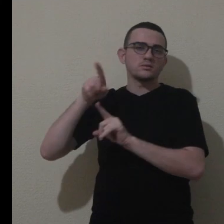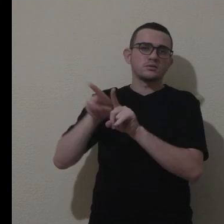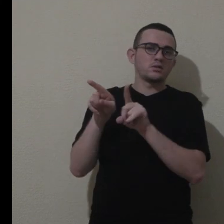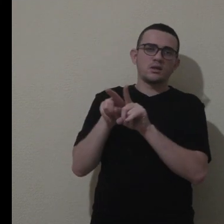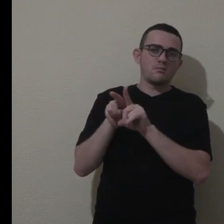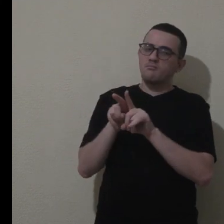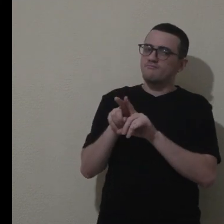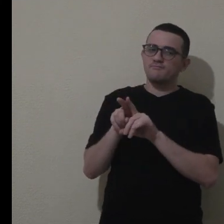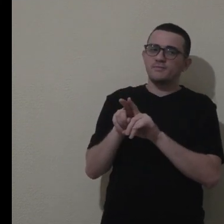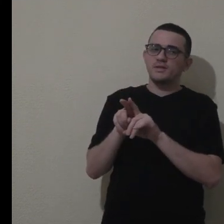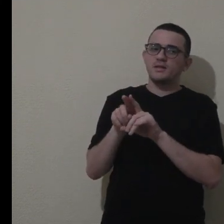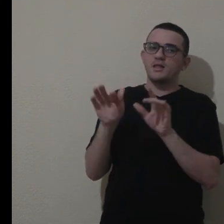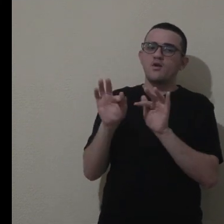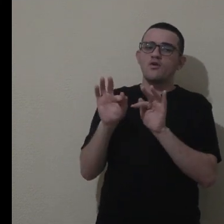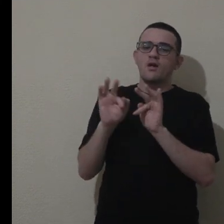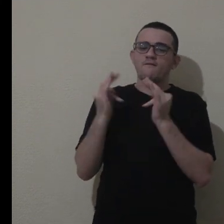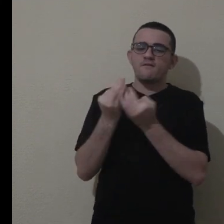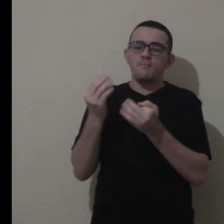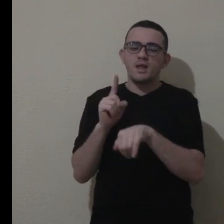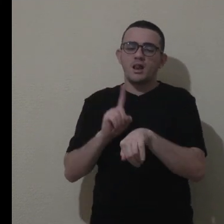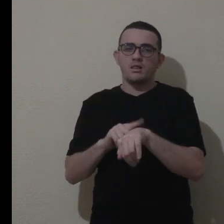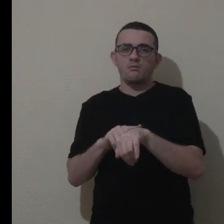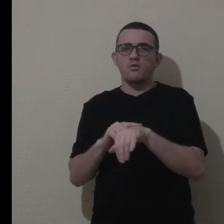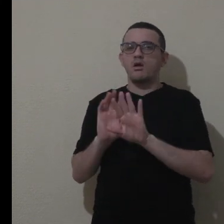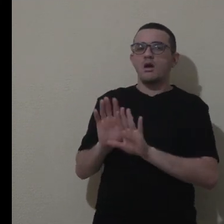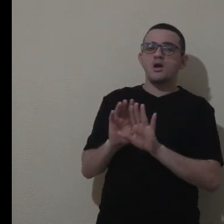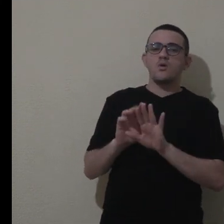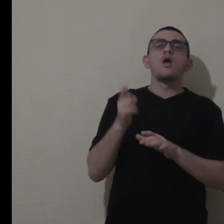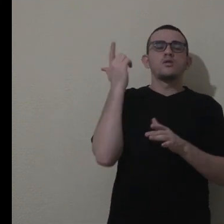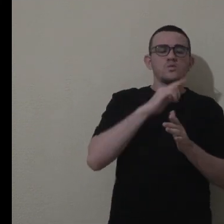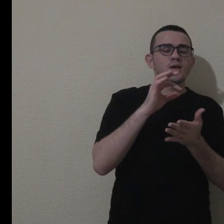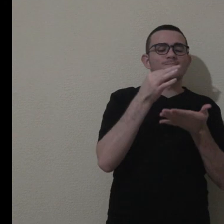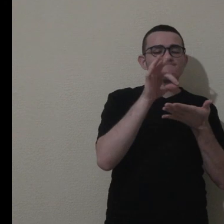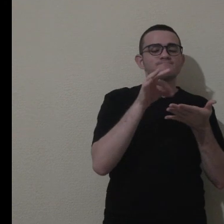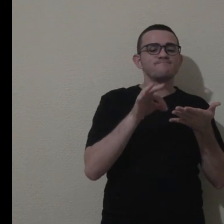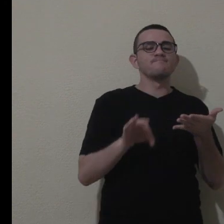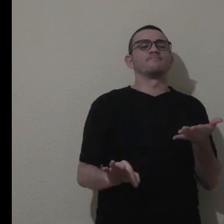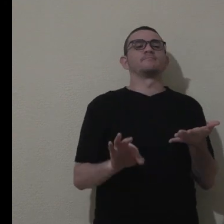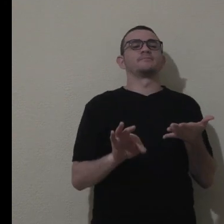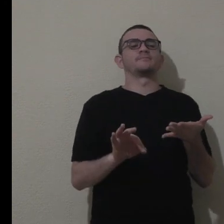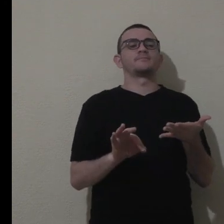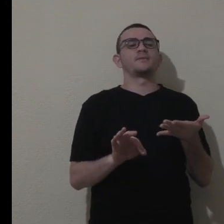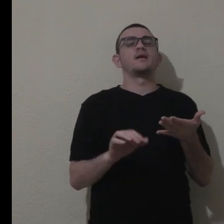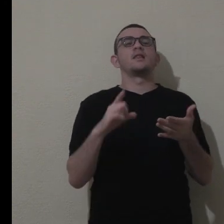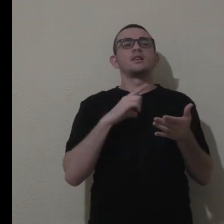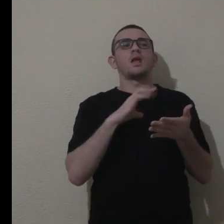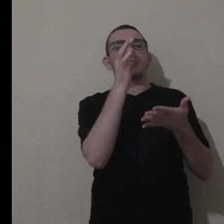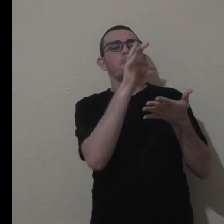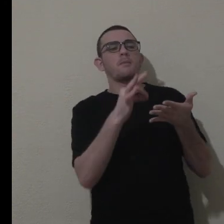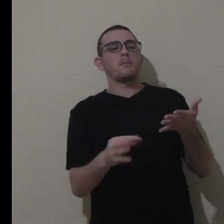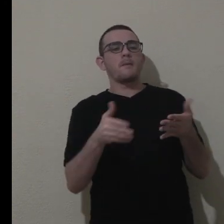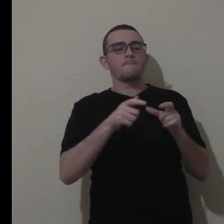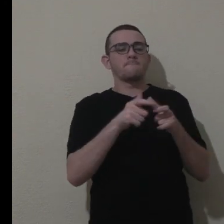não foram para foster care, elas acertam mais. Tem um percentual de